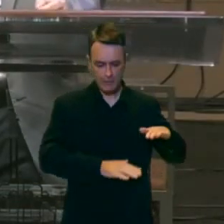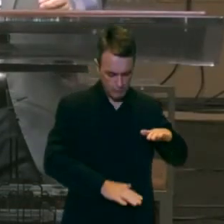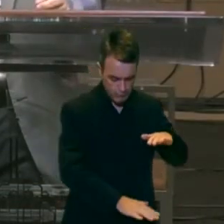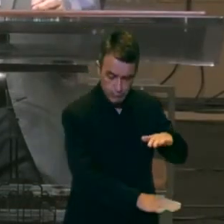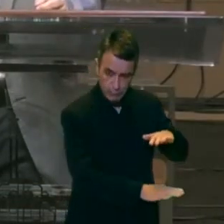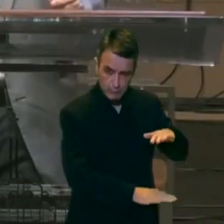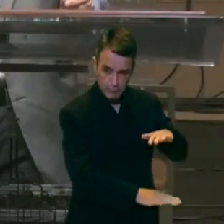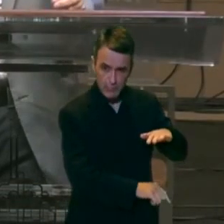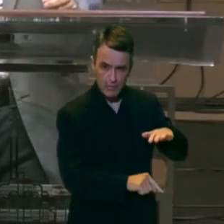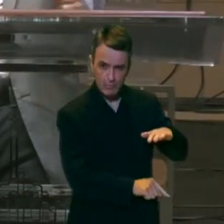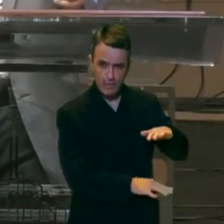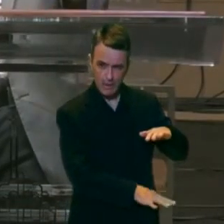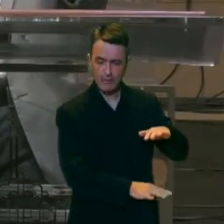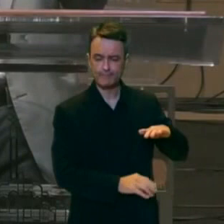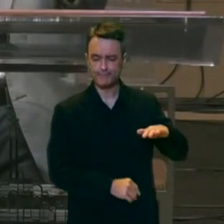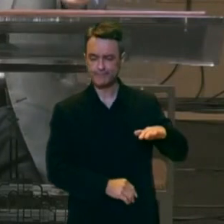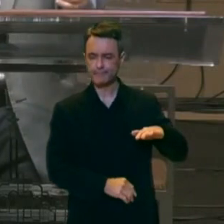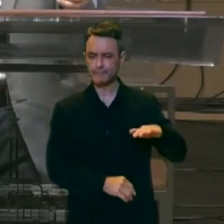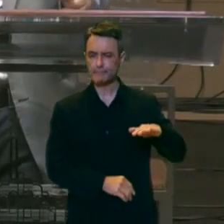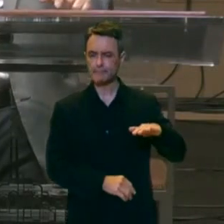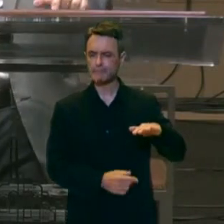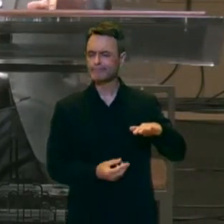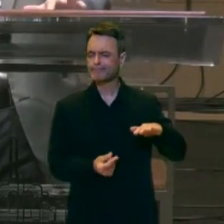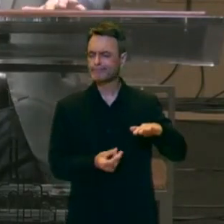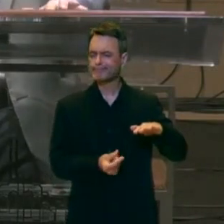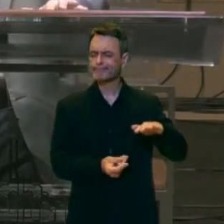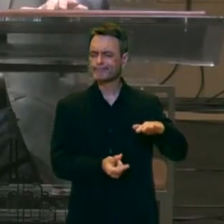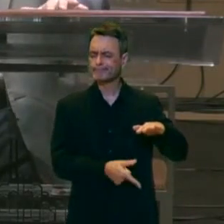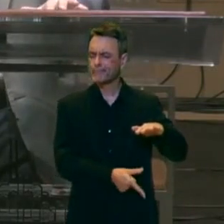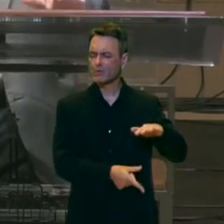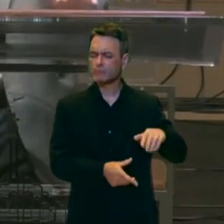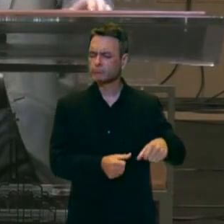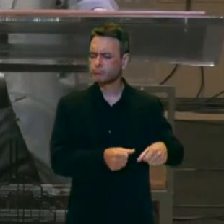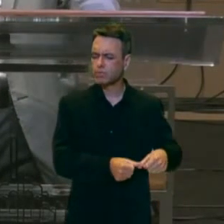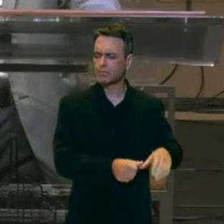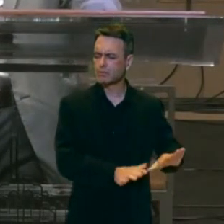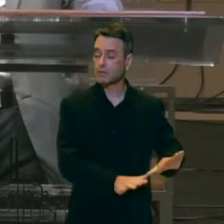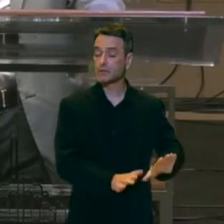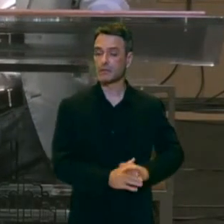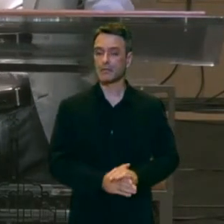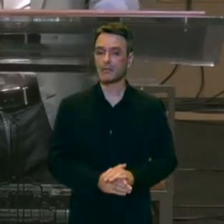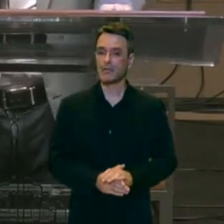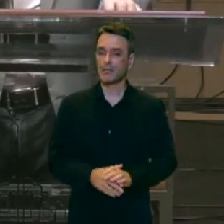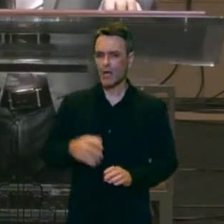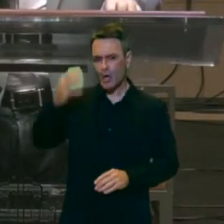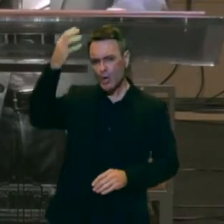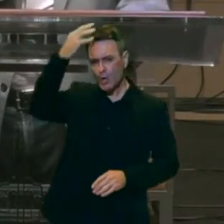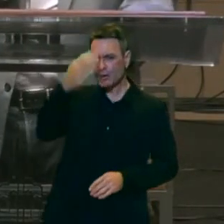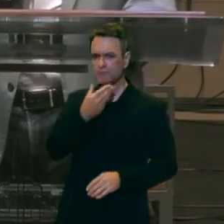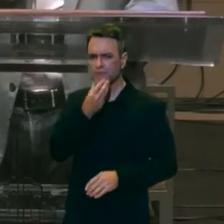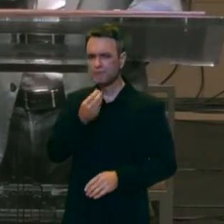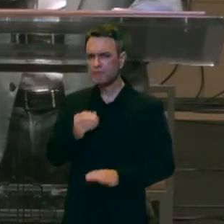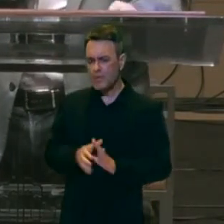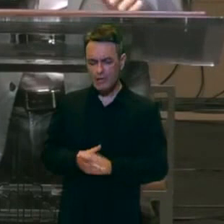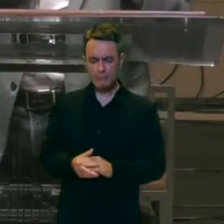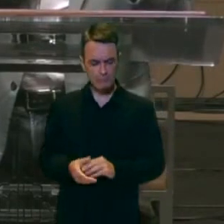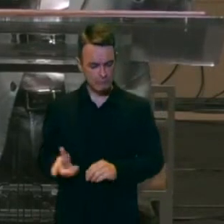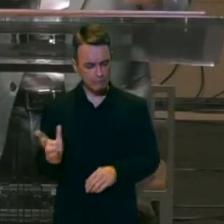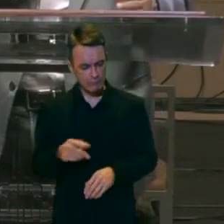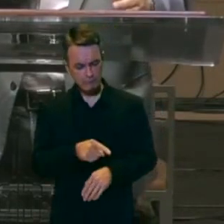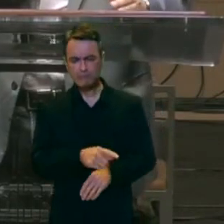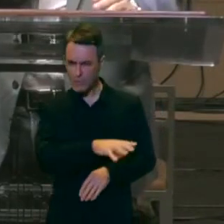da prisão, onde ficou por muito tempo. E então o rei mandou buscá-lo, e Jeremias